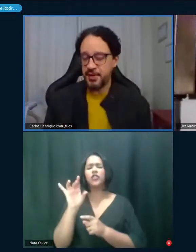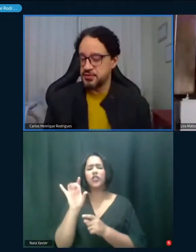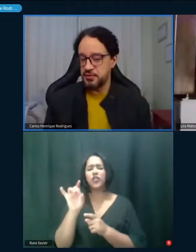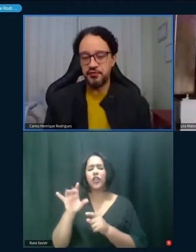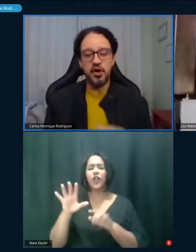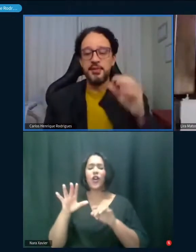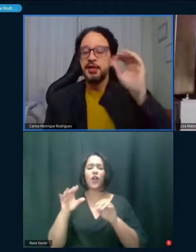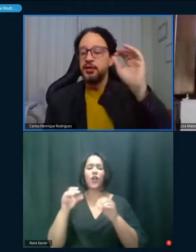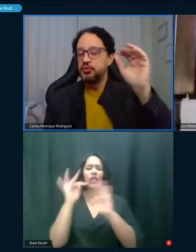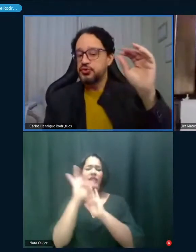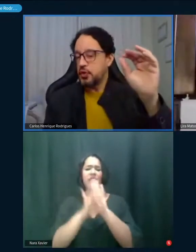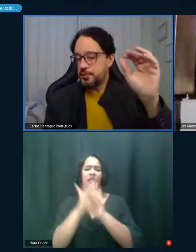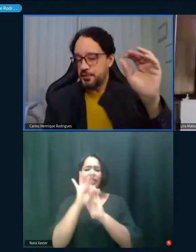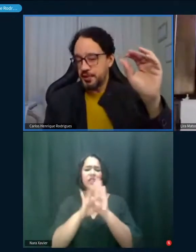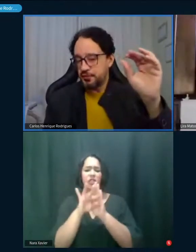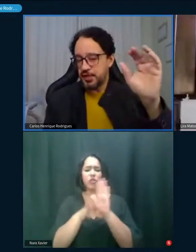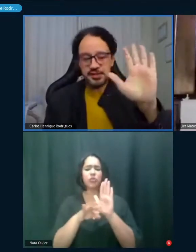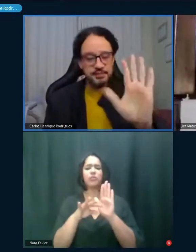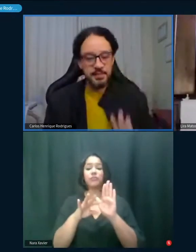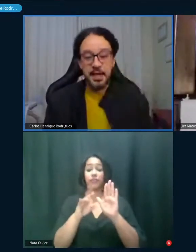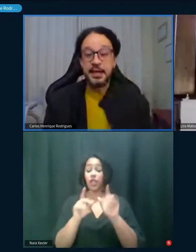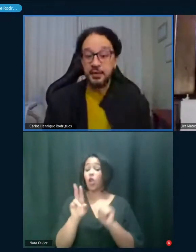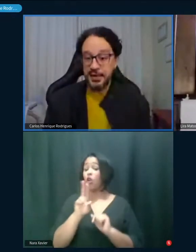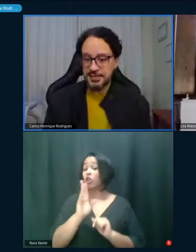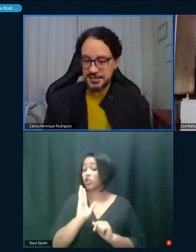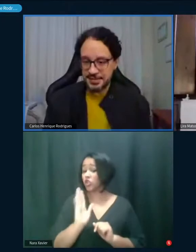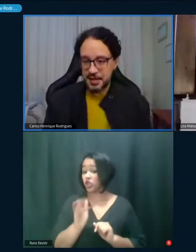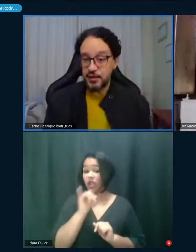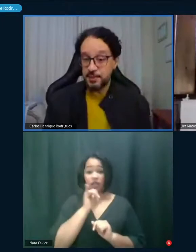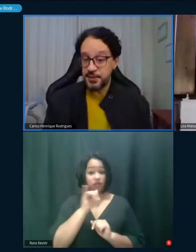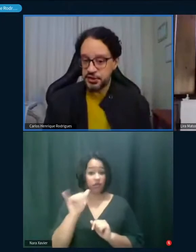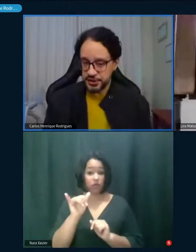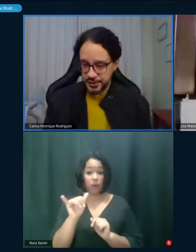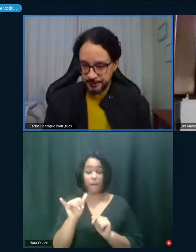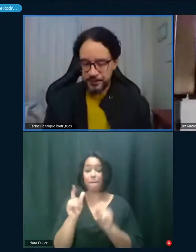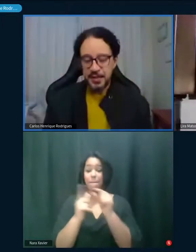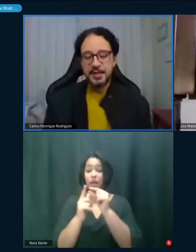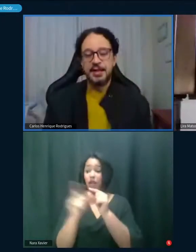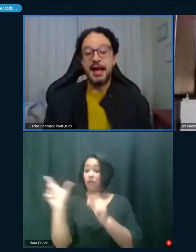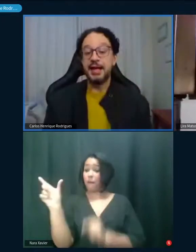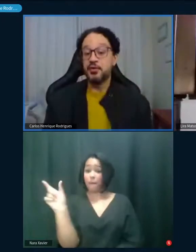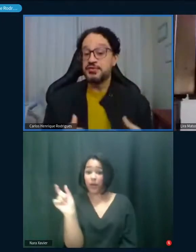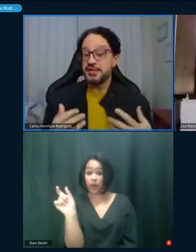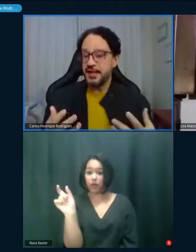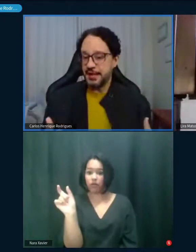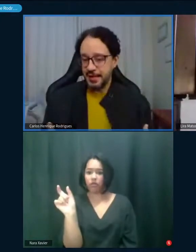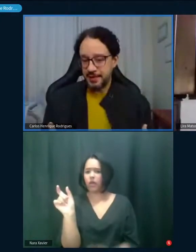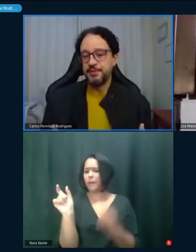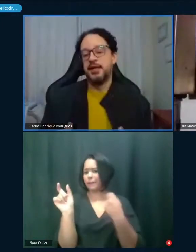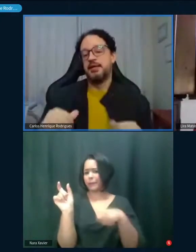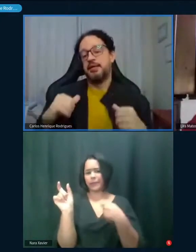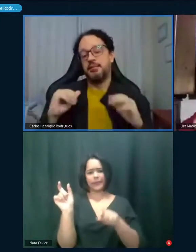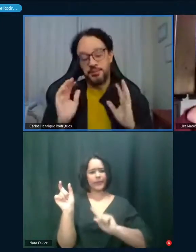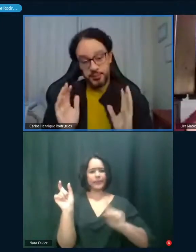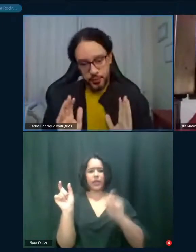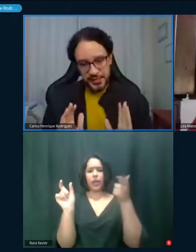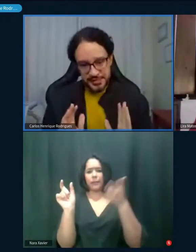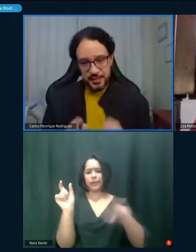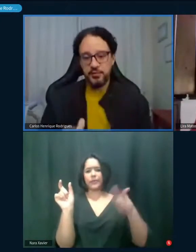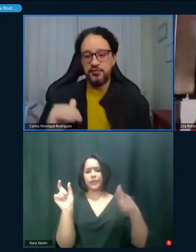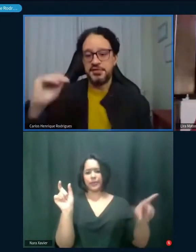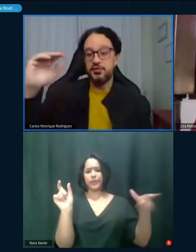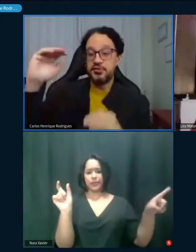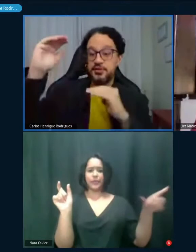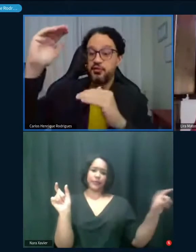trabalho, o texto ficar mais uniforme, usou a primeira vez, não é necessário repetir, né? A não ser que,